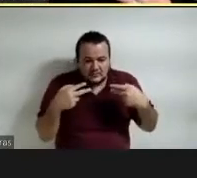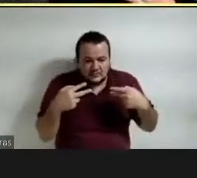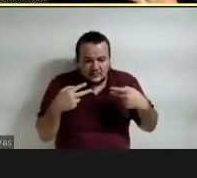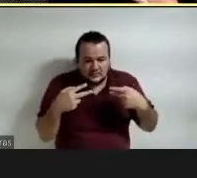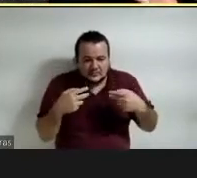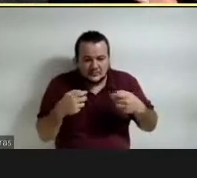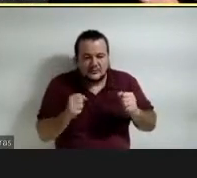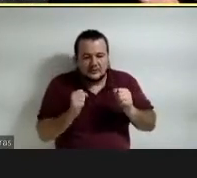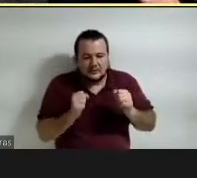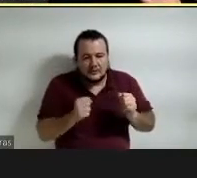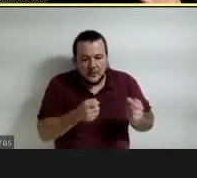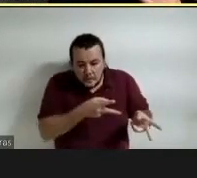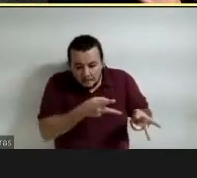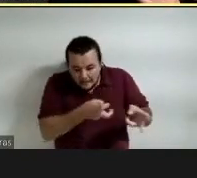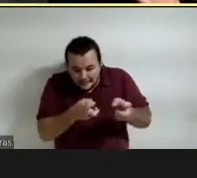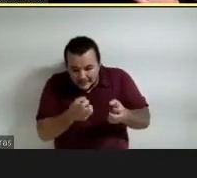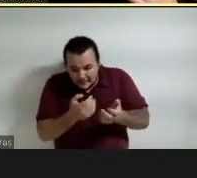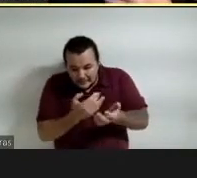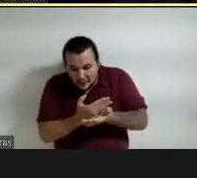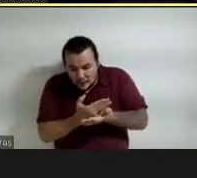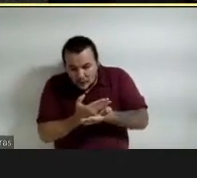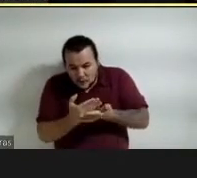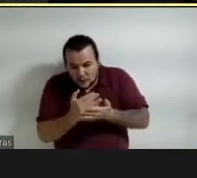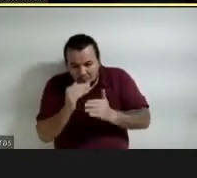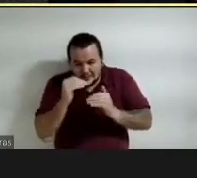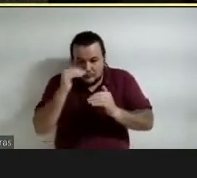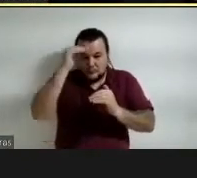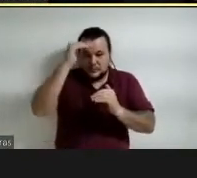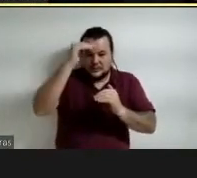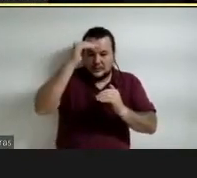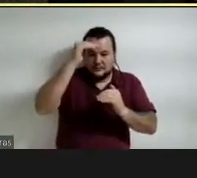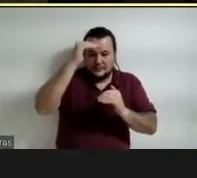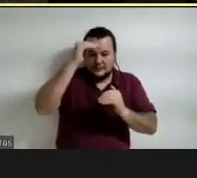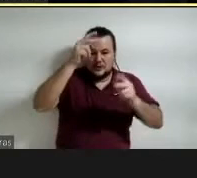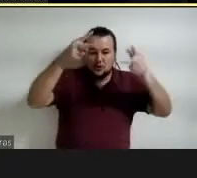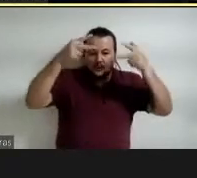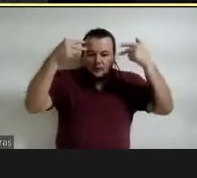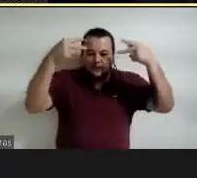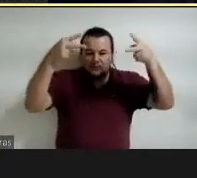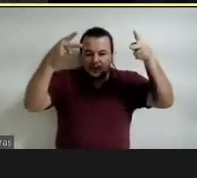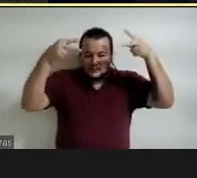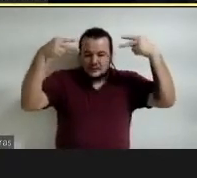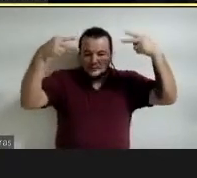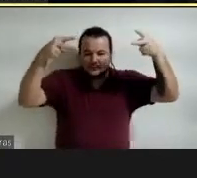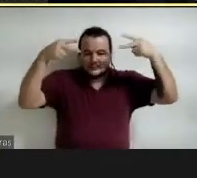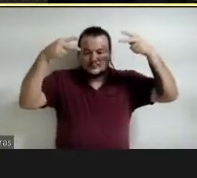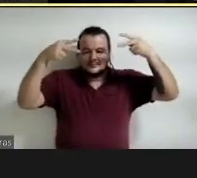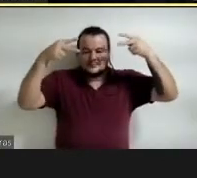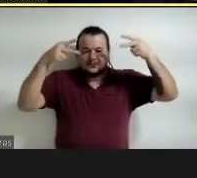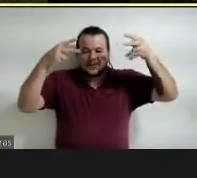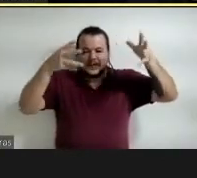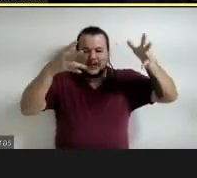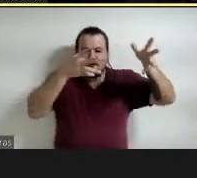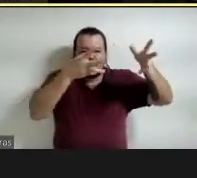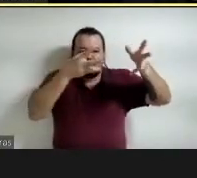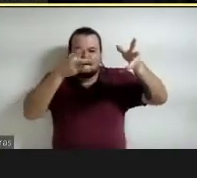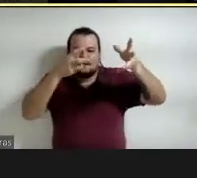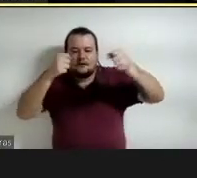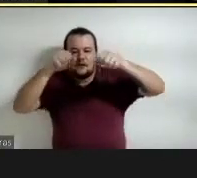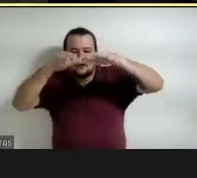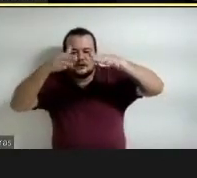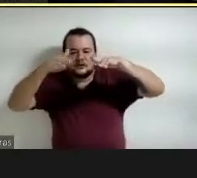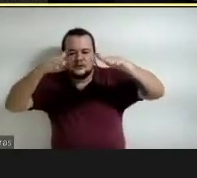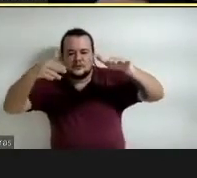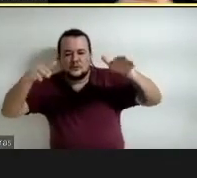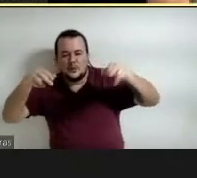ali pelo topo da sua tela, que o vento é puxado do Atlântico, por conta da diferença